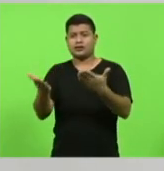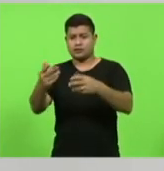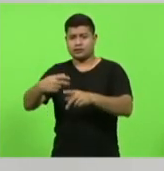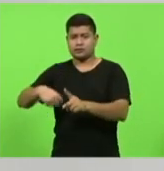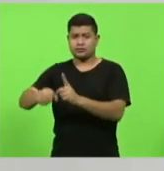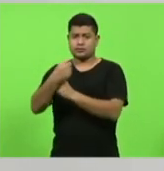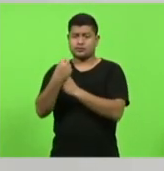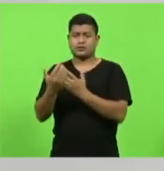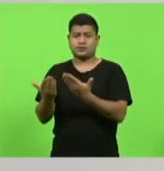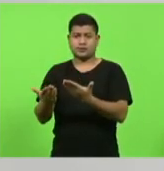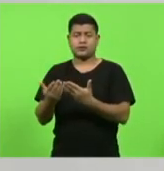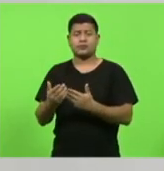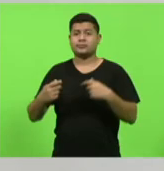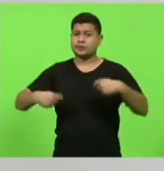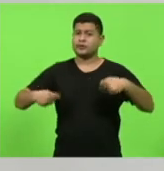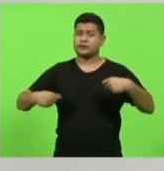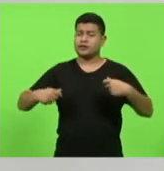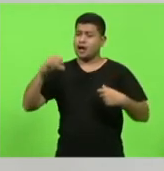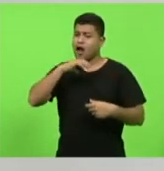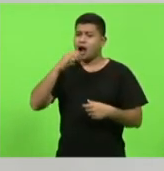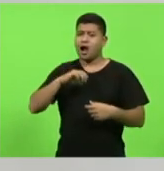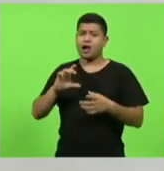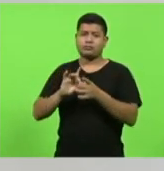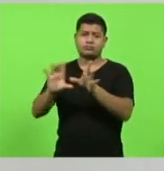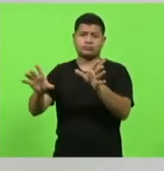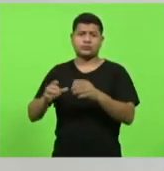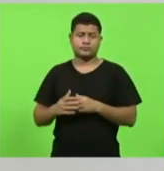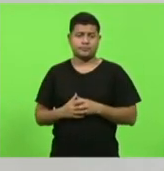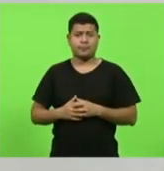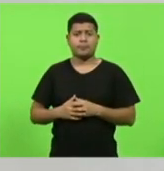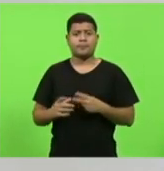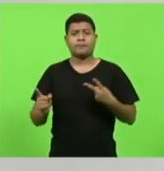obra seja logo entregue. Então, eu quero aqui fazer este apelo. E, além